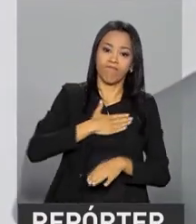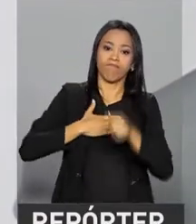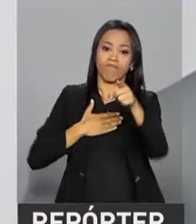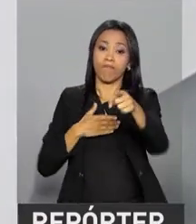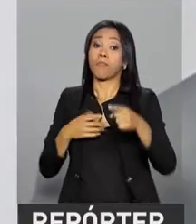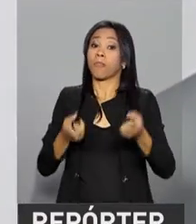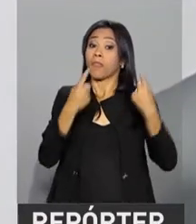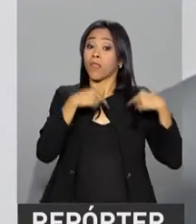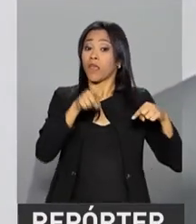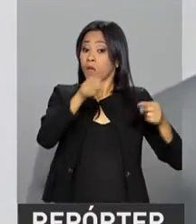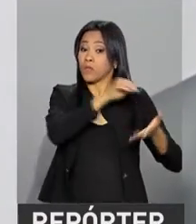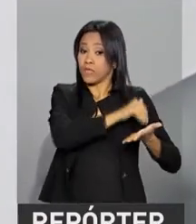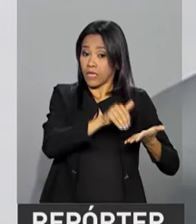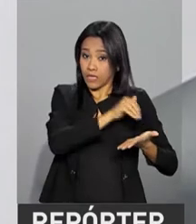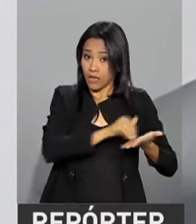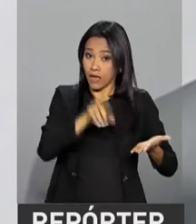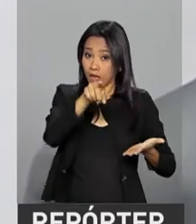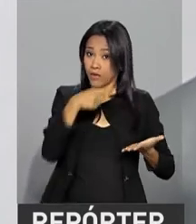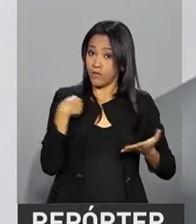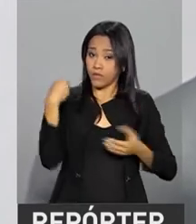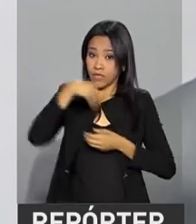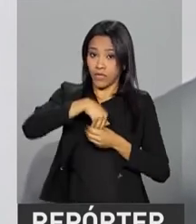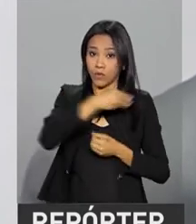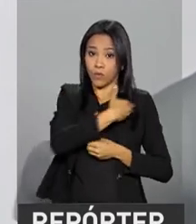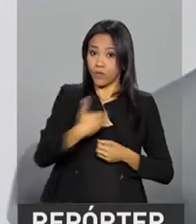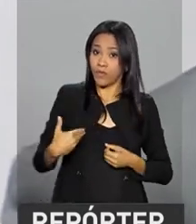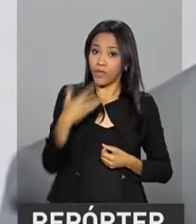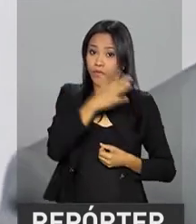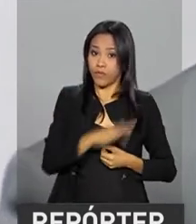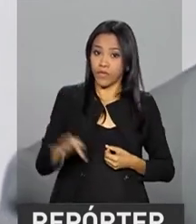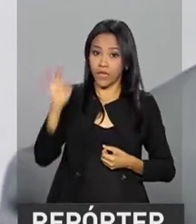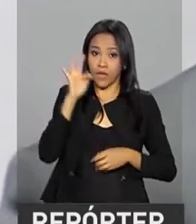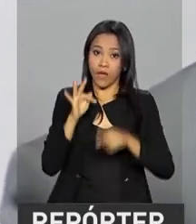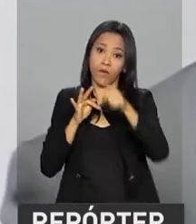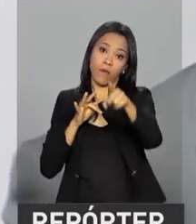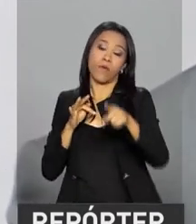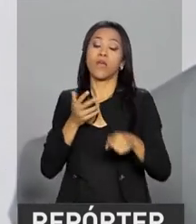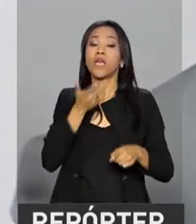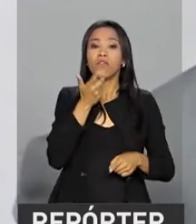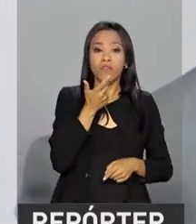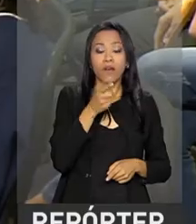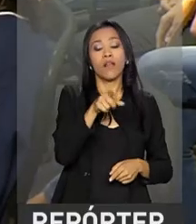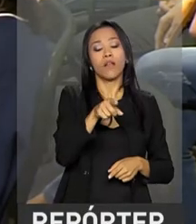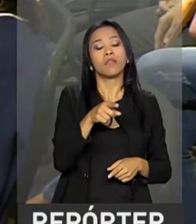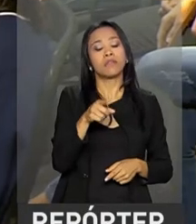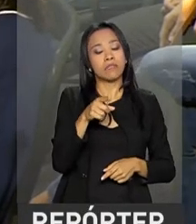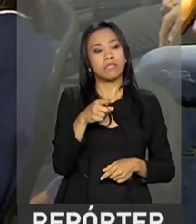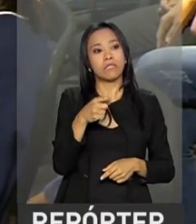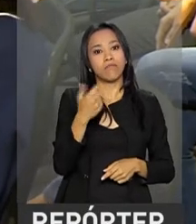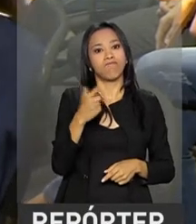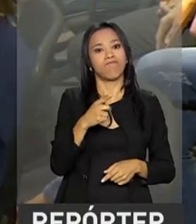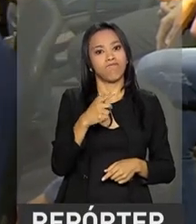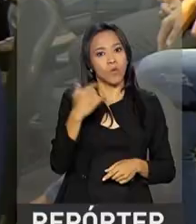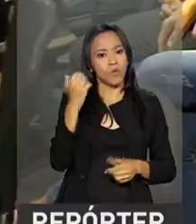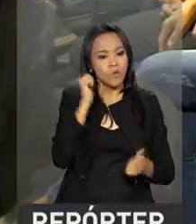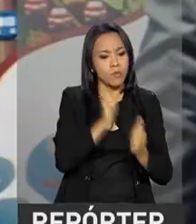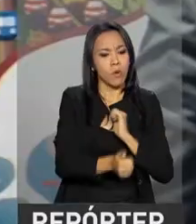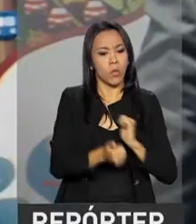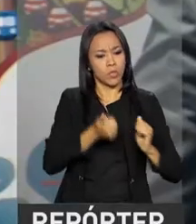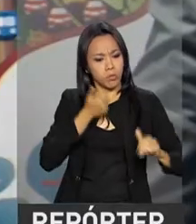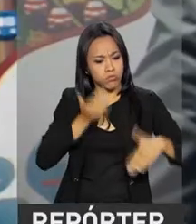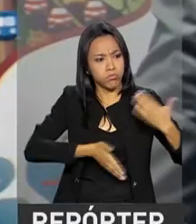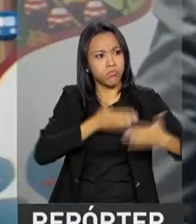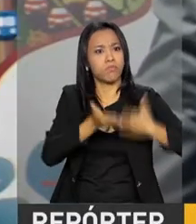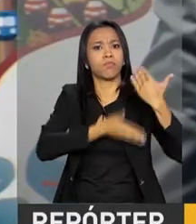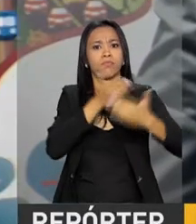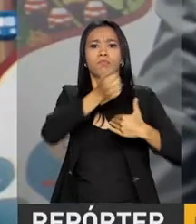nacional de alto rendimento do governo federal e campeão olímpico, Rogério Sampaio, reconhece a evolução do esporte no Brasil. Hoje,